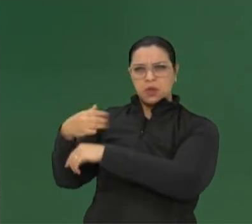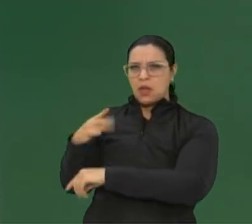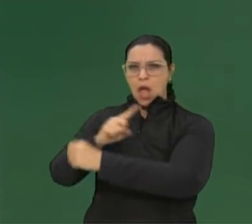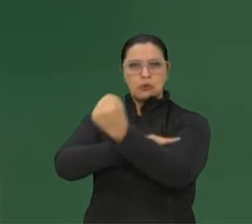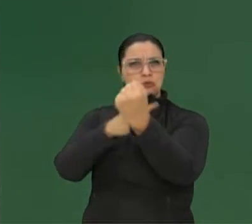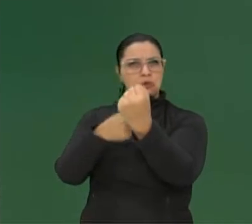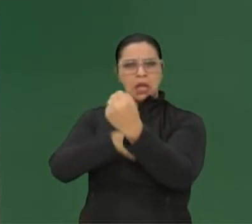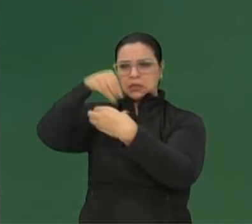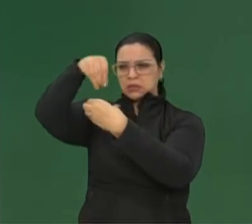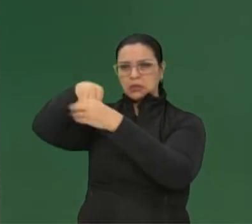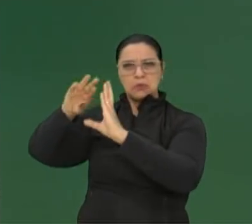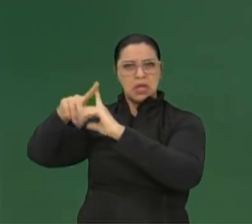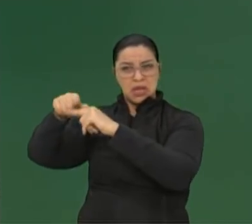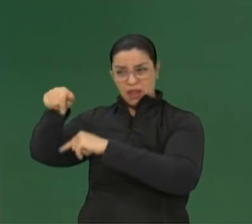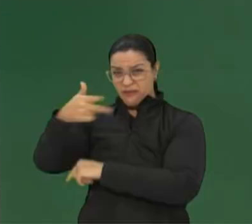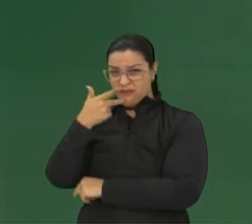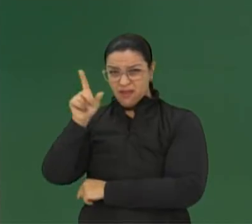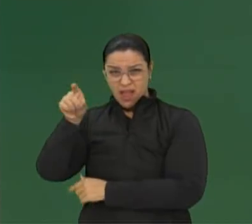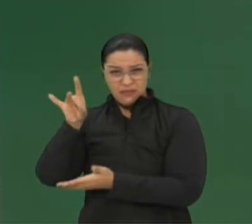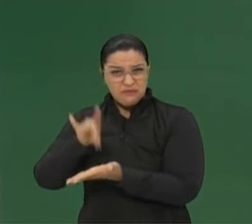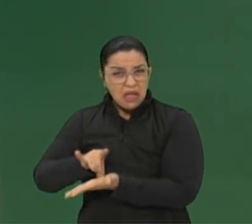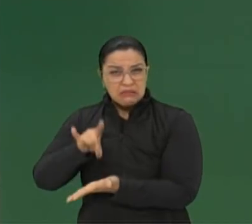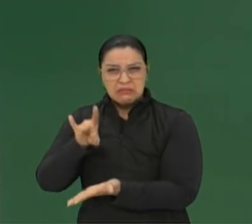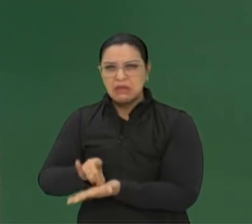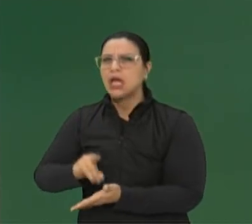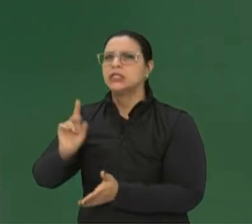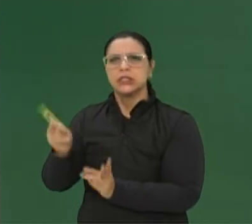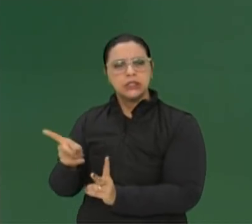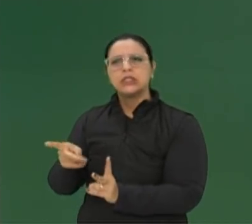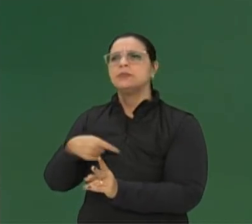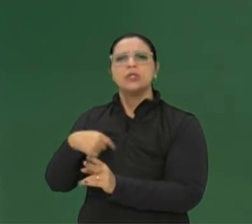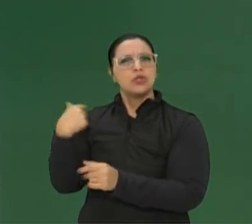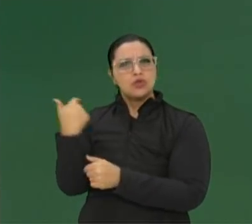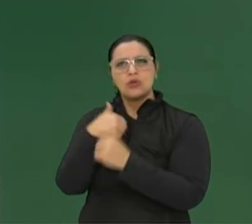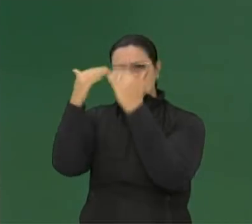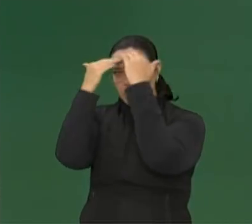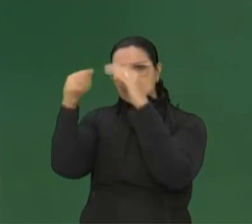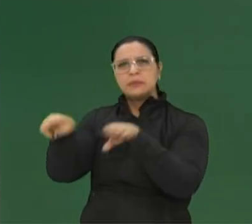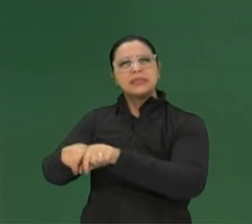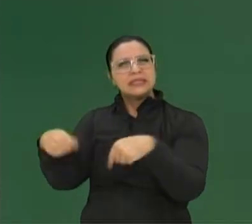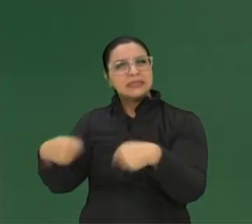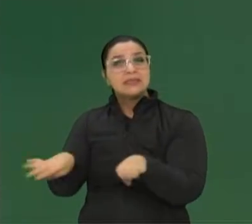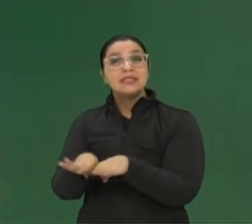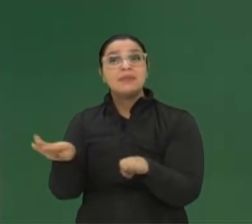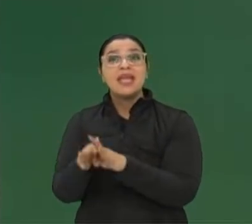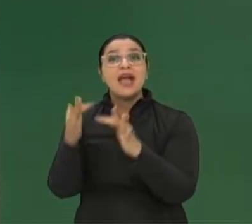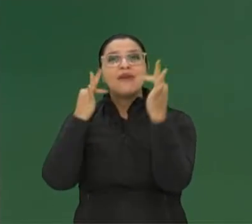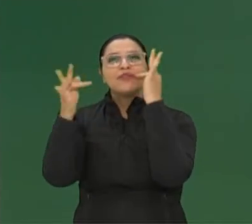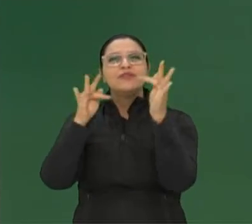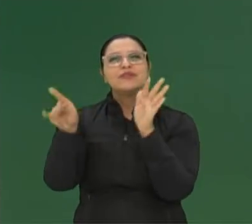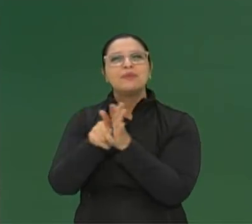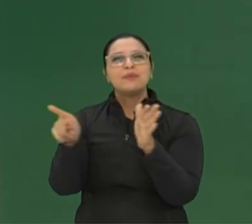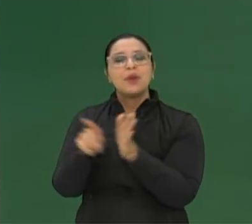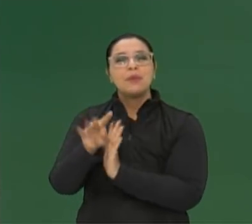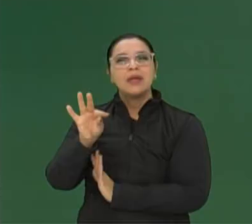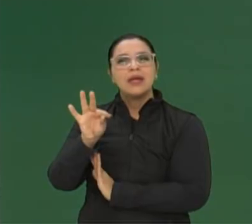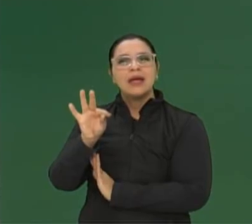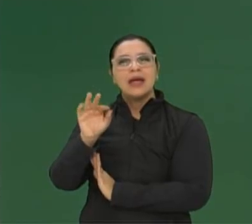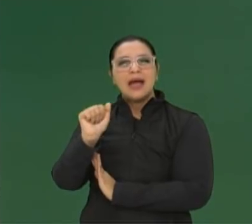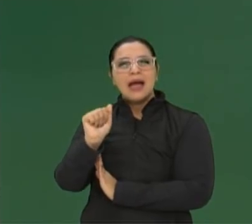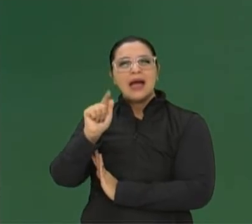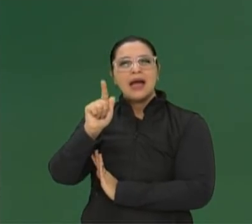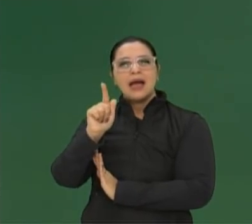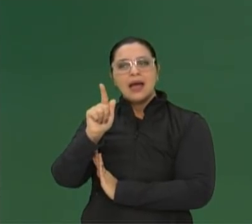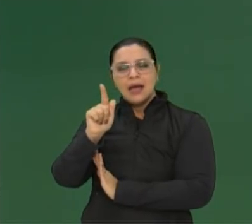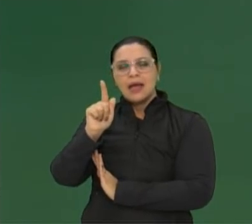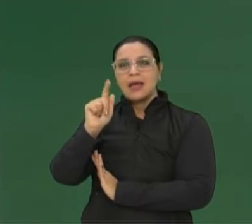da igreja, então se Aristóteles disse é verdade e tudo mais, e a filosofia de Tomás de Aquino, né, que era um aristotélico, tá, ele